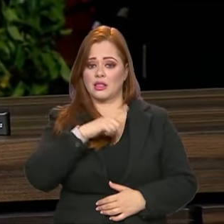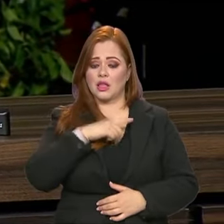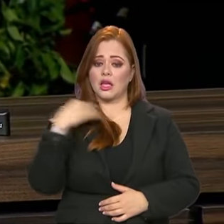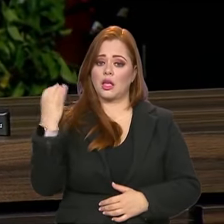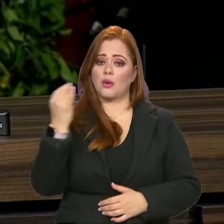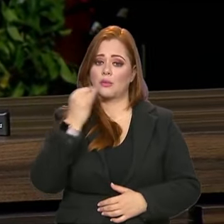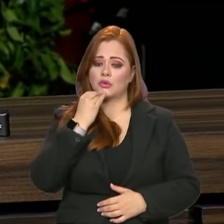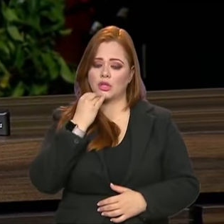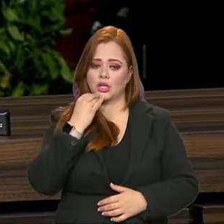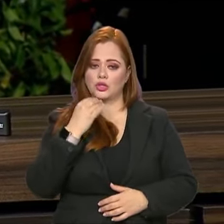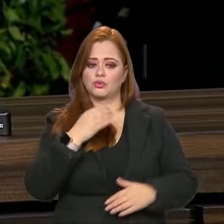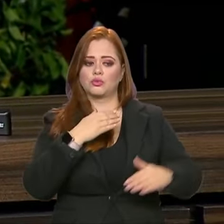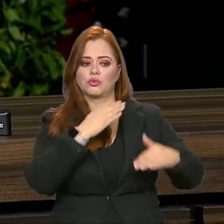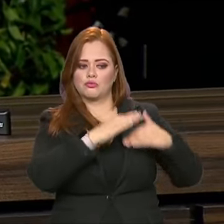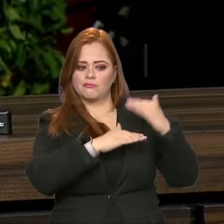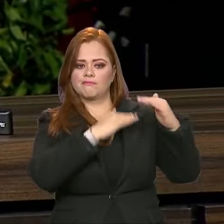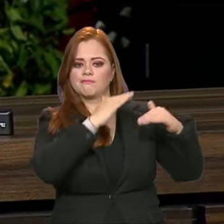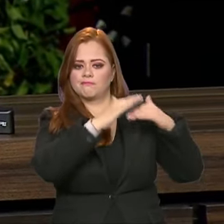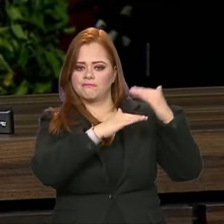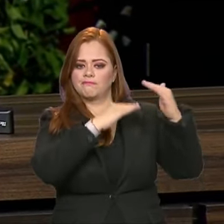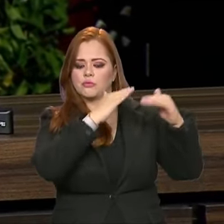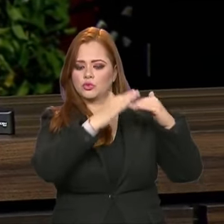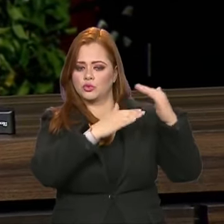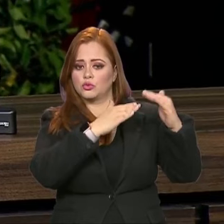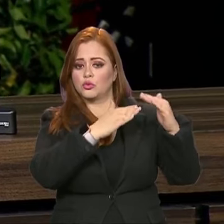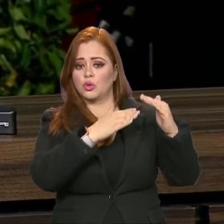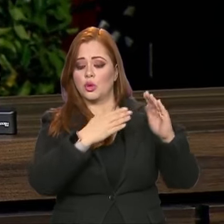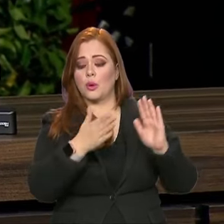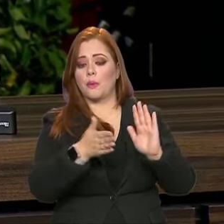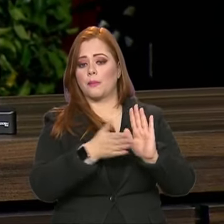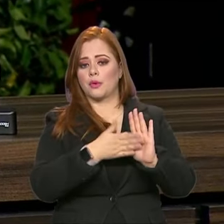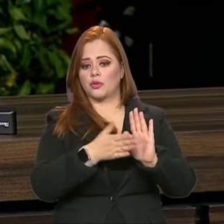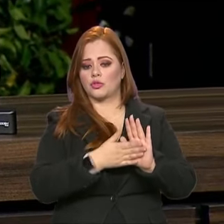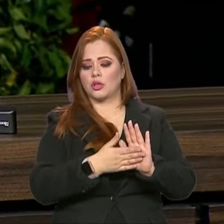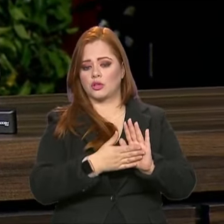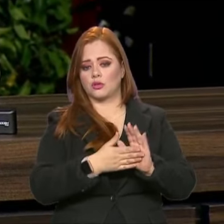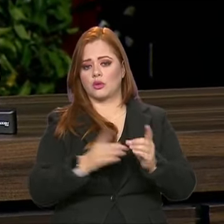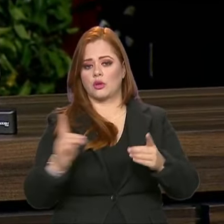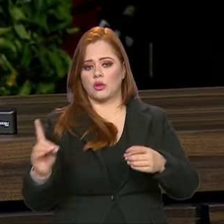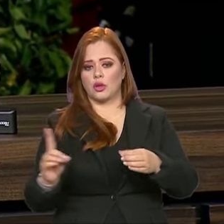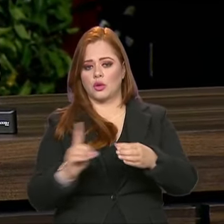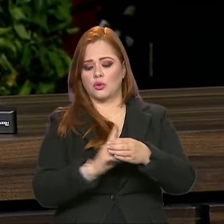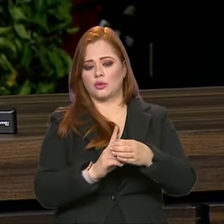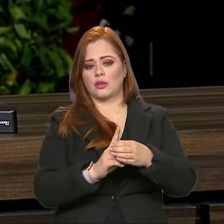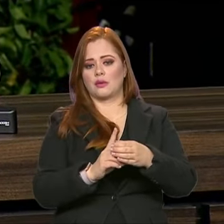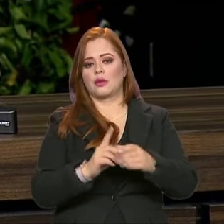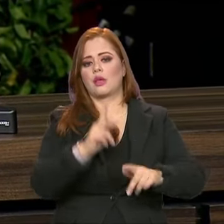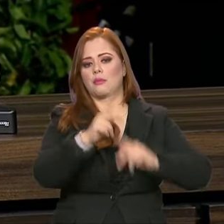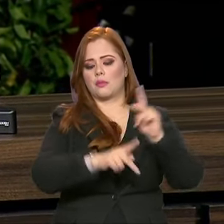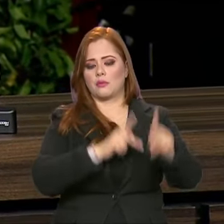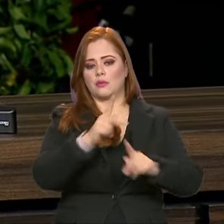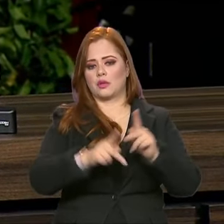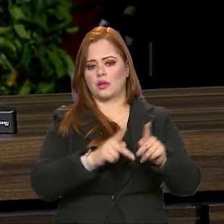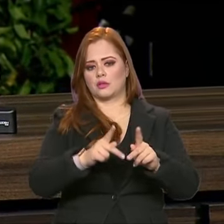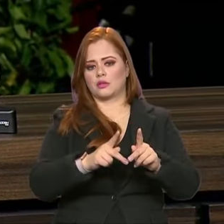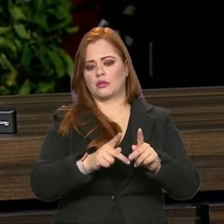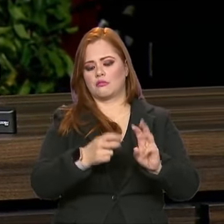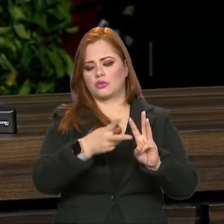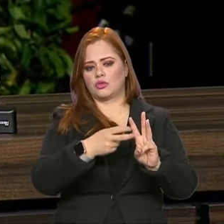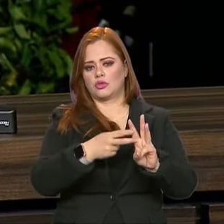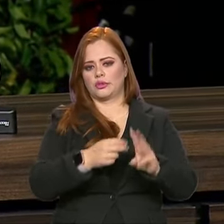um projeto, inclusivo para a Amazônia e os povos indígenas. A exemplo